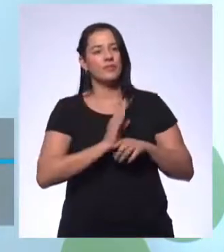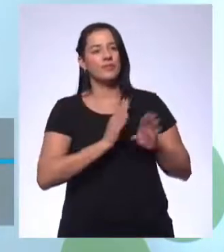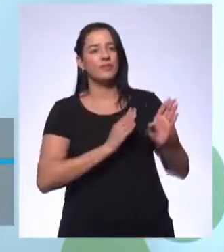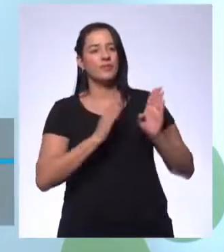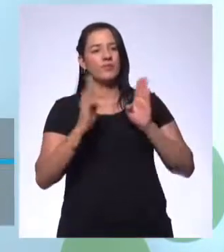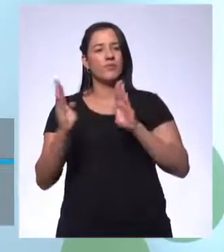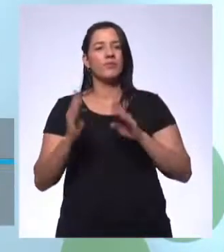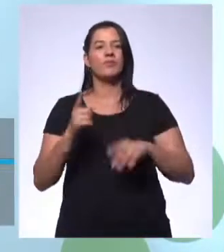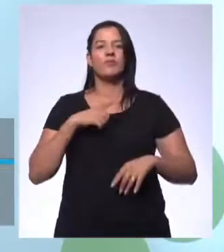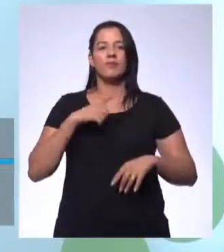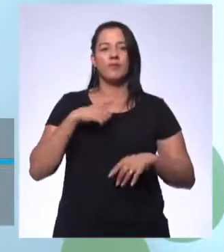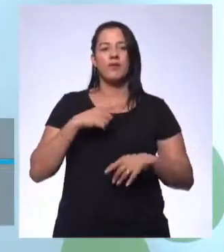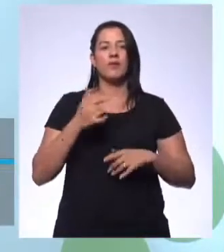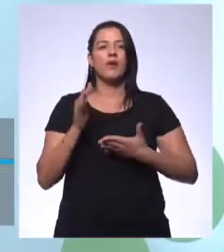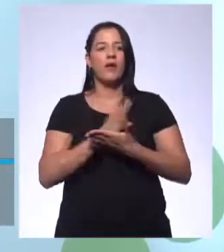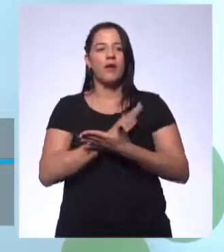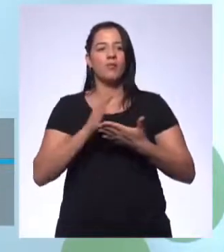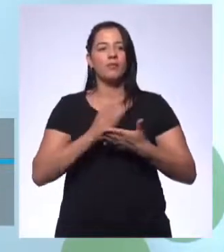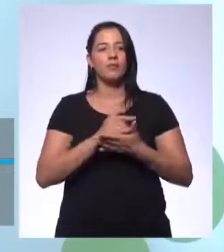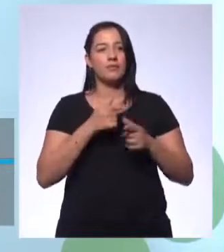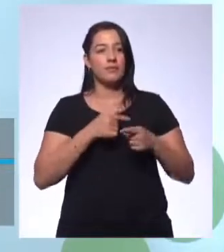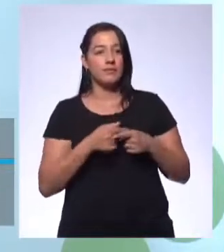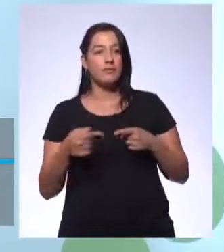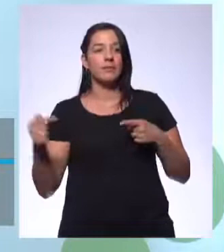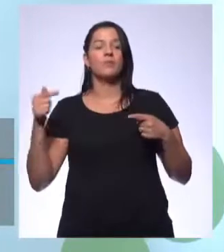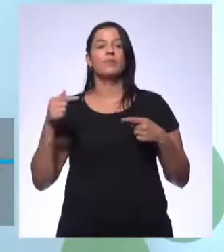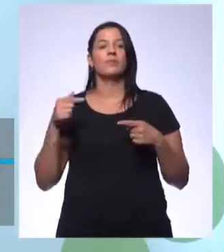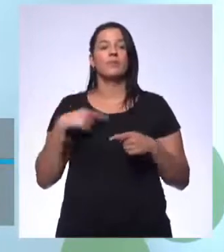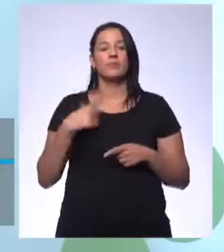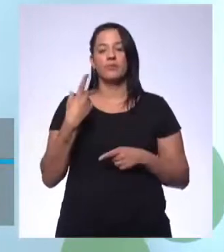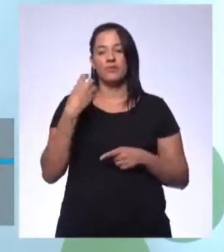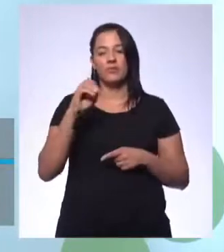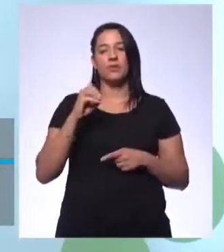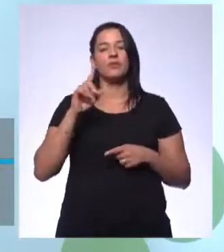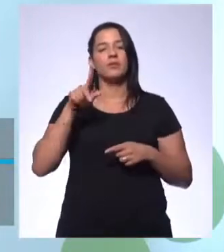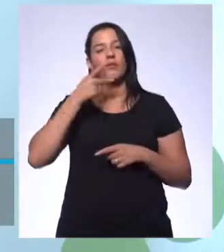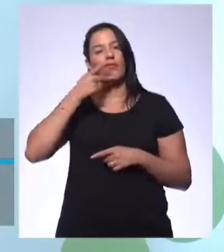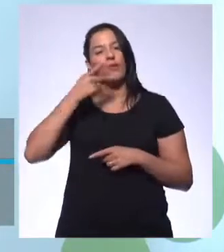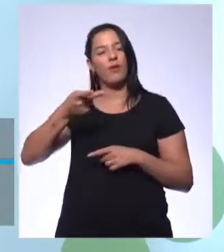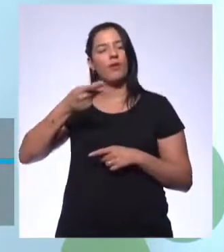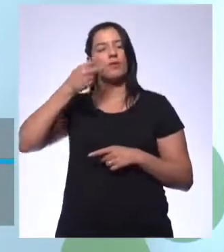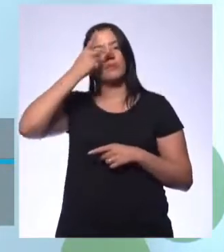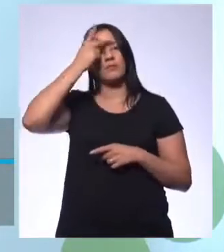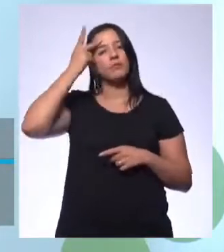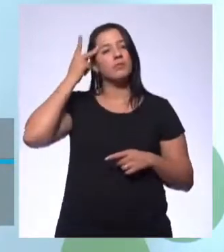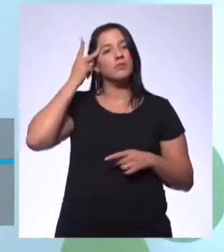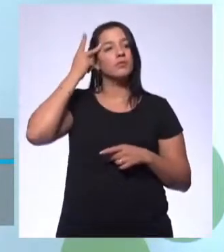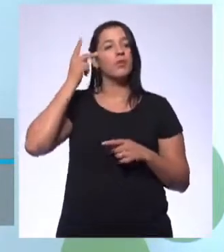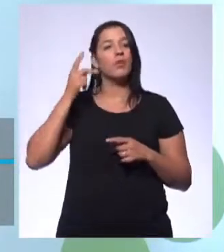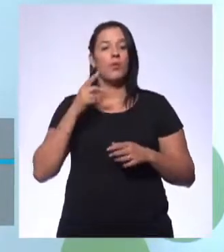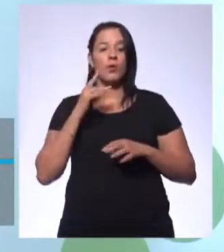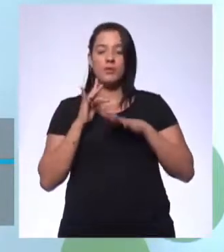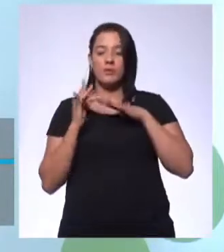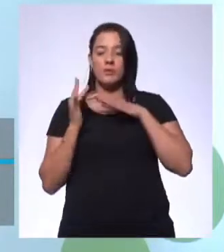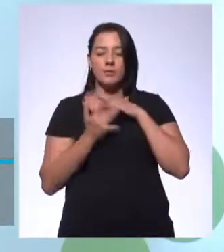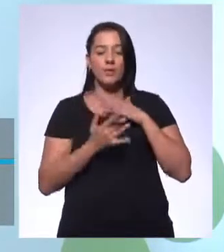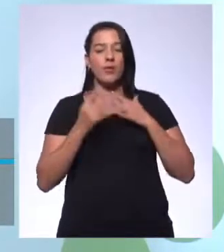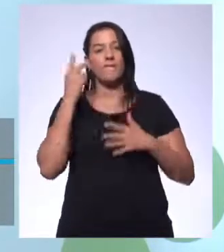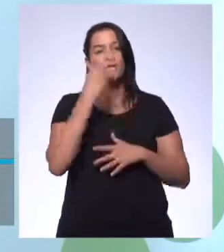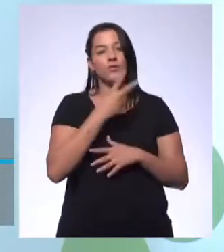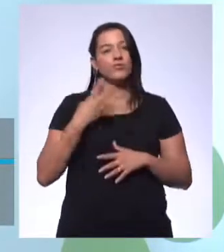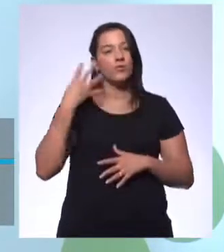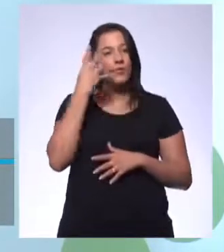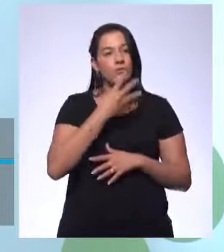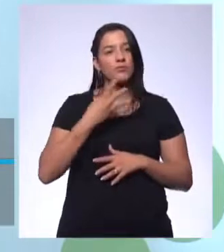entre os tops dessa semana que estão assistindo. Que te trata justamente disso, das pessoas conectadas 24